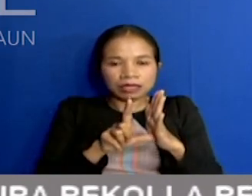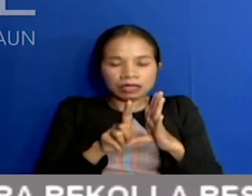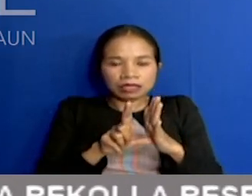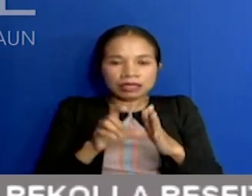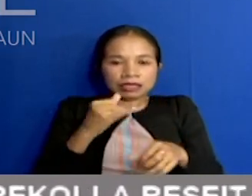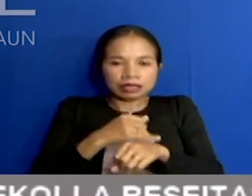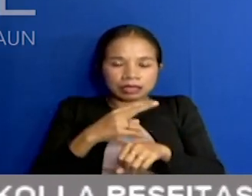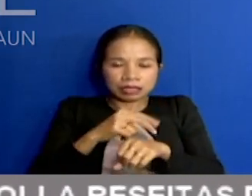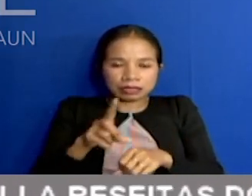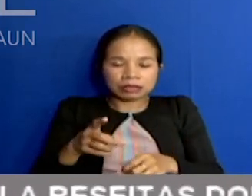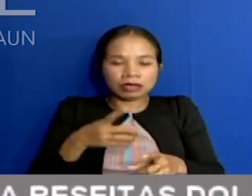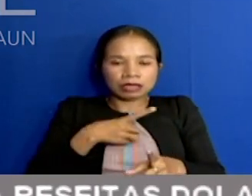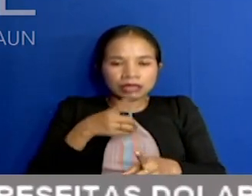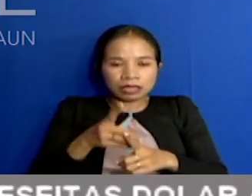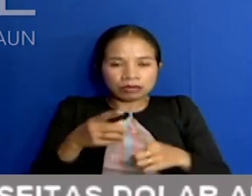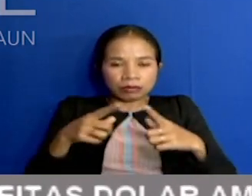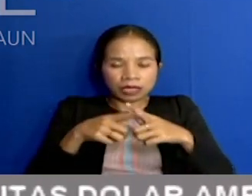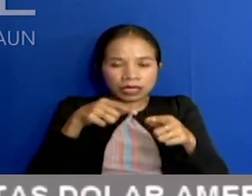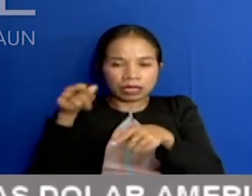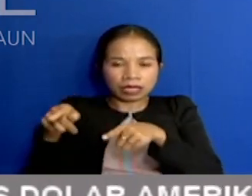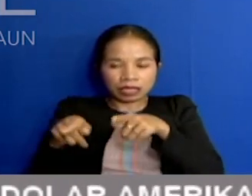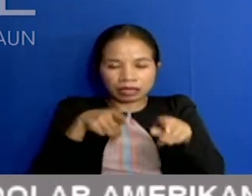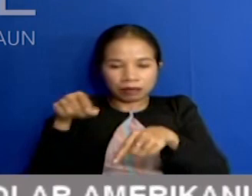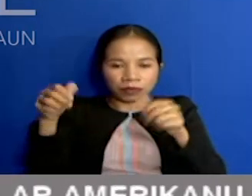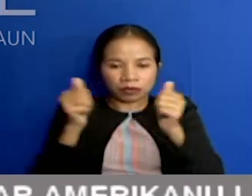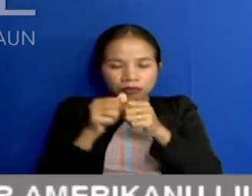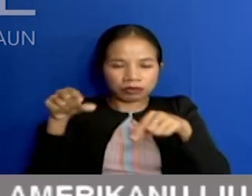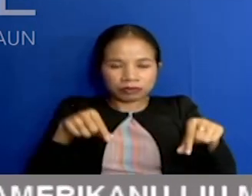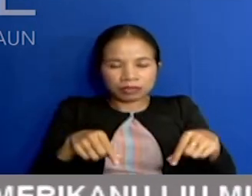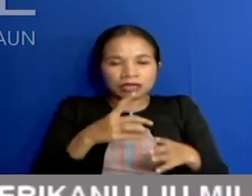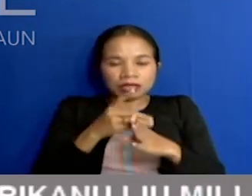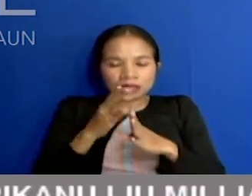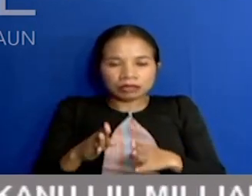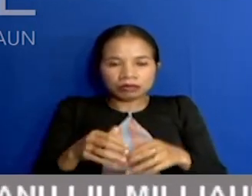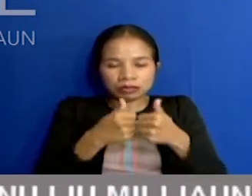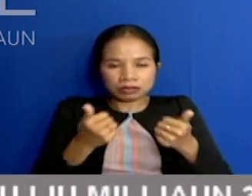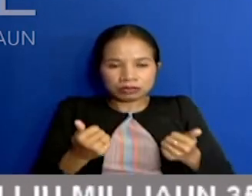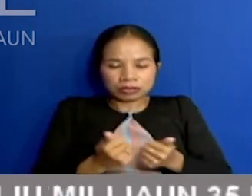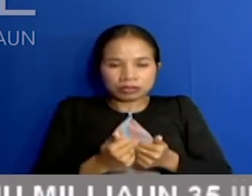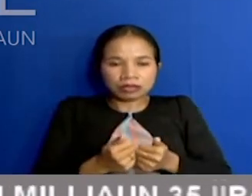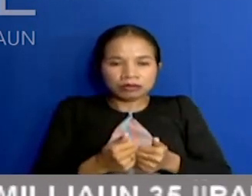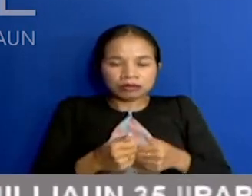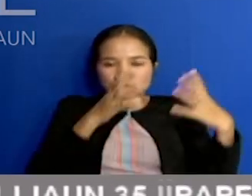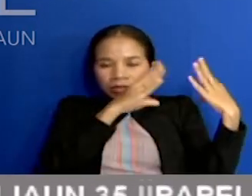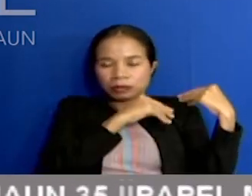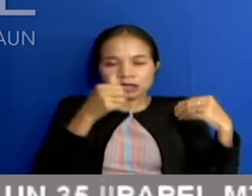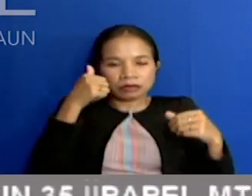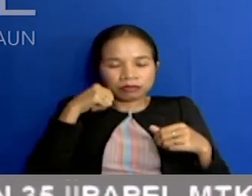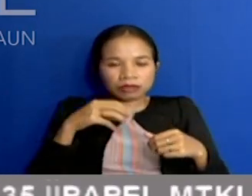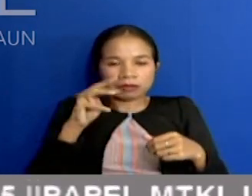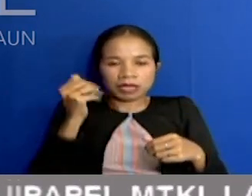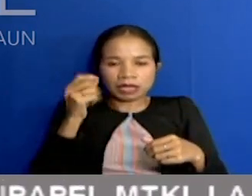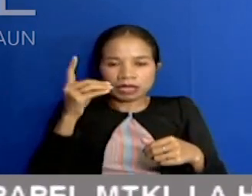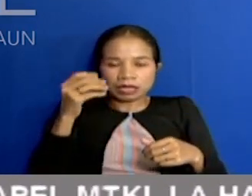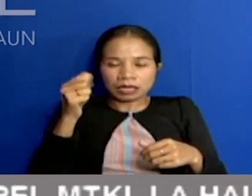internacional ba direito emo deficiência nia. Diretora Associação Esperança Feto, Madalena da Costa, cuja sociedade toma